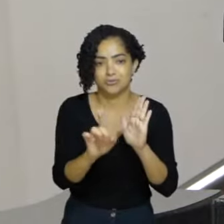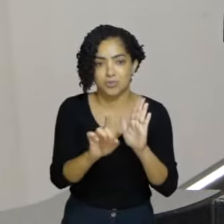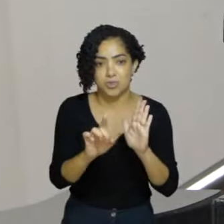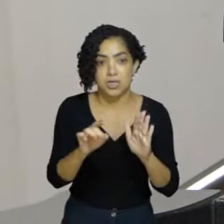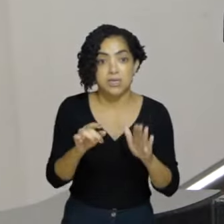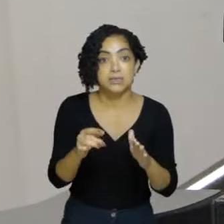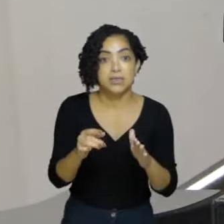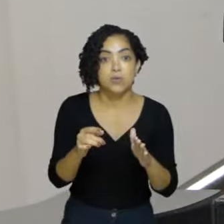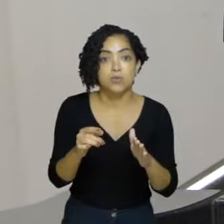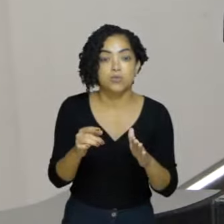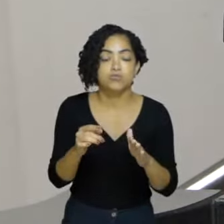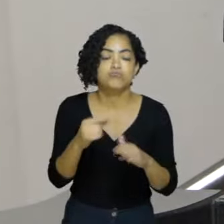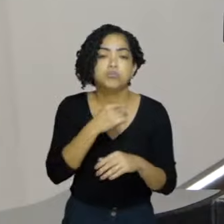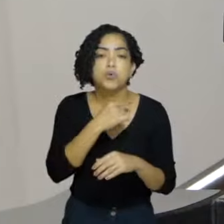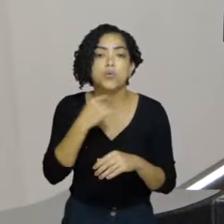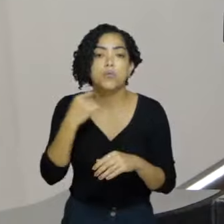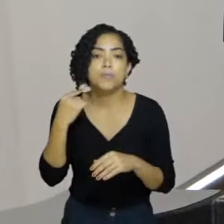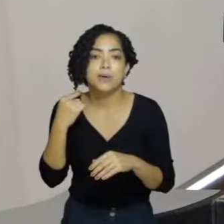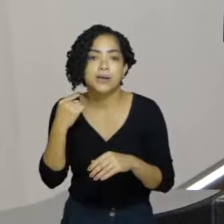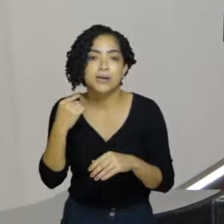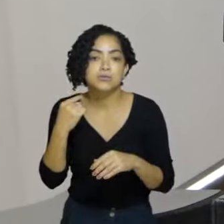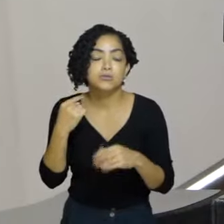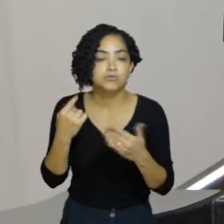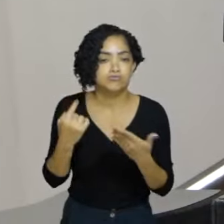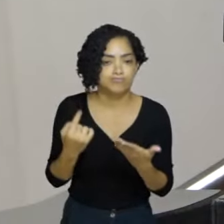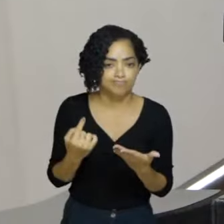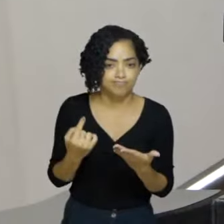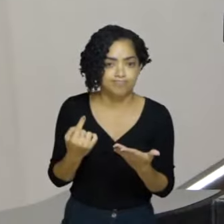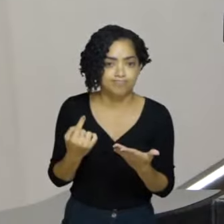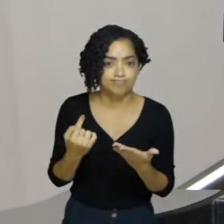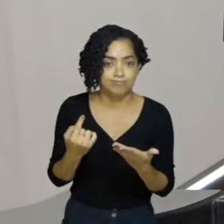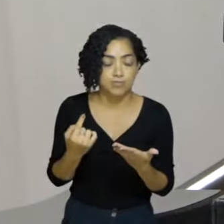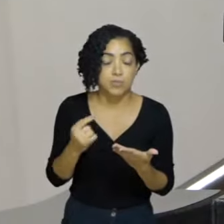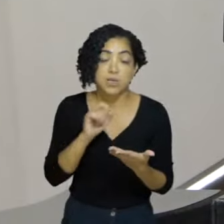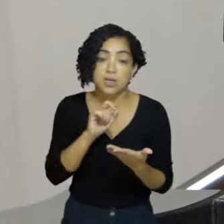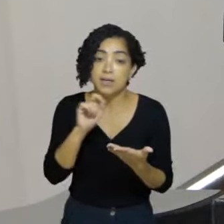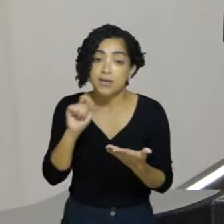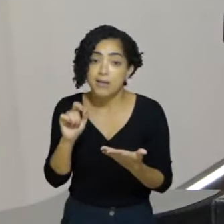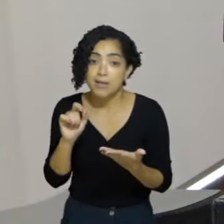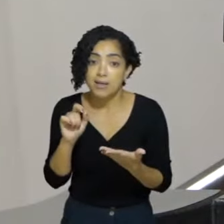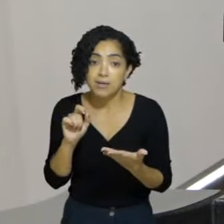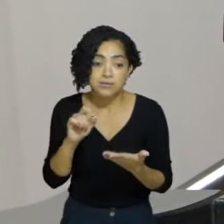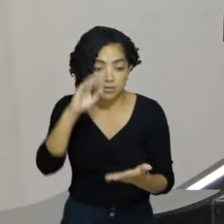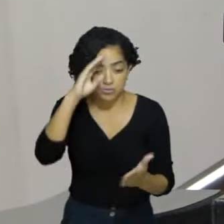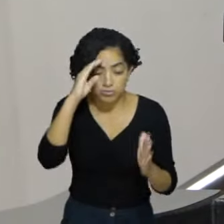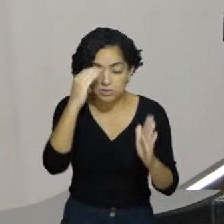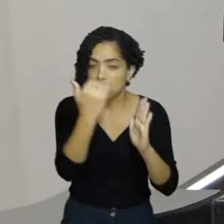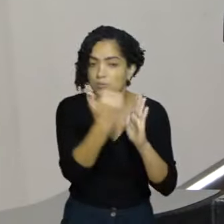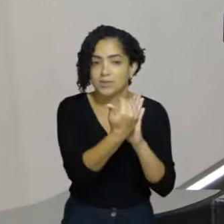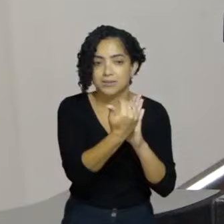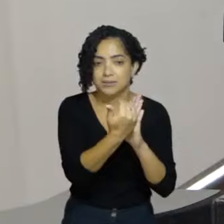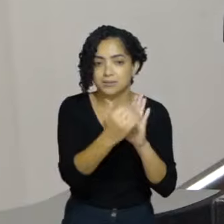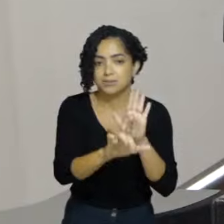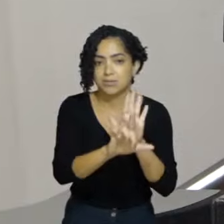saúde indeterminado, presidente. Simplesmente os planos de saúde não estão cumprindo a